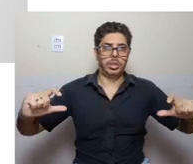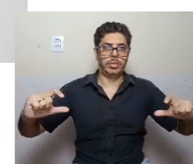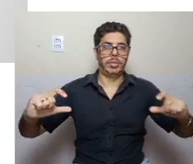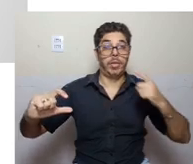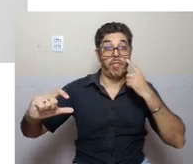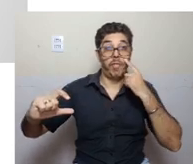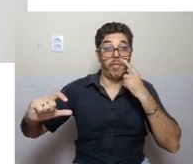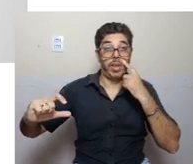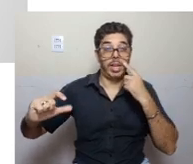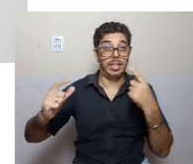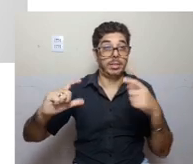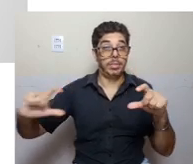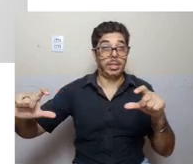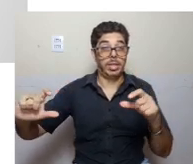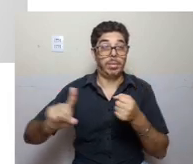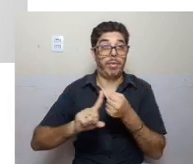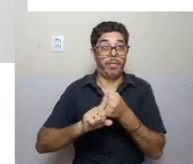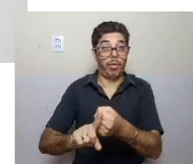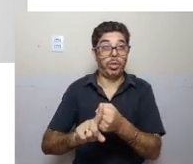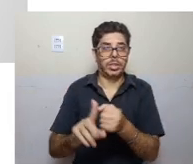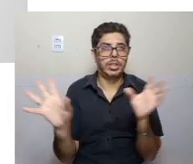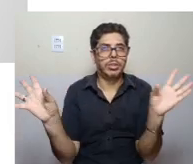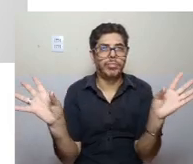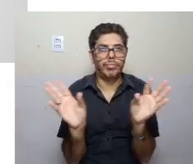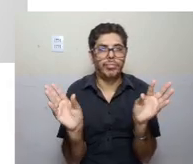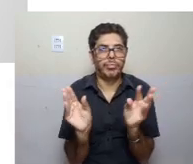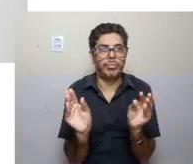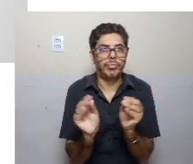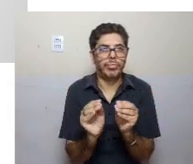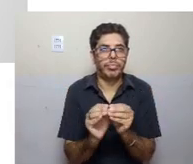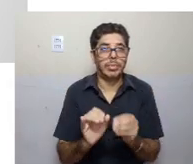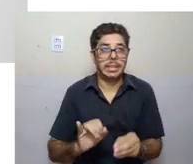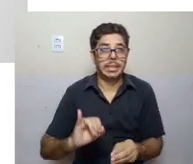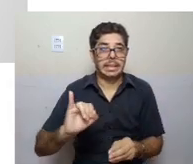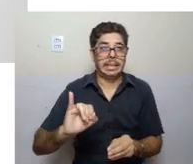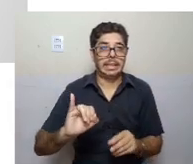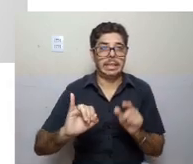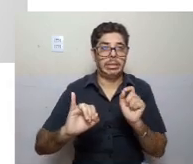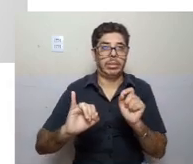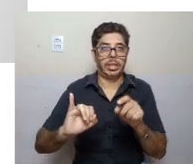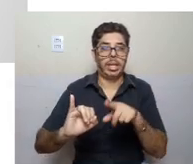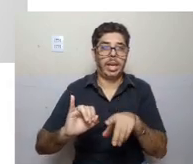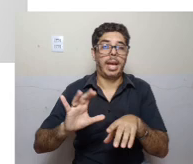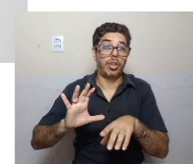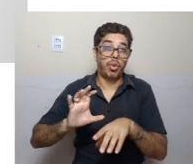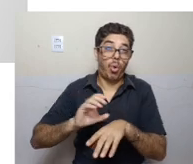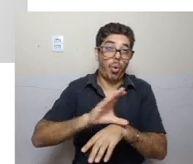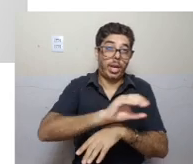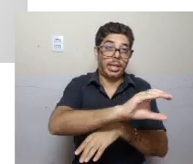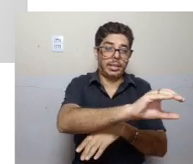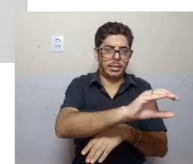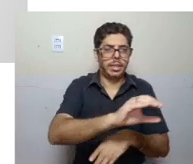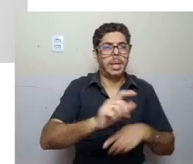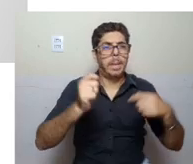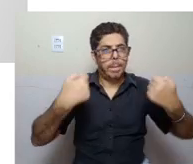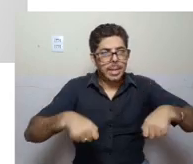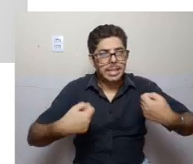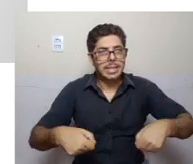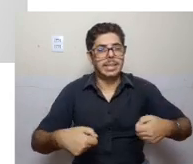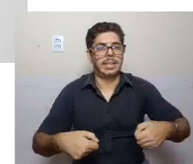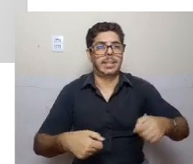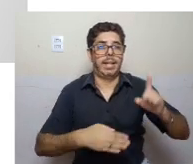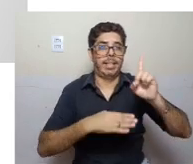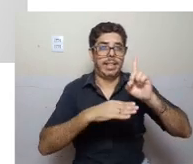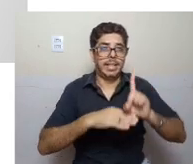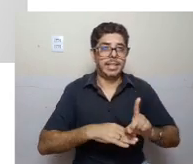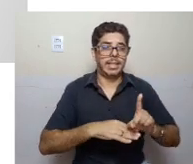fio. Essa expressão para a força pode ser simplificada quando nós reconhecemos que a corrente elétrica também depende da